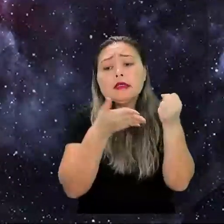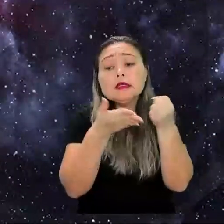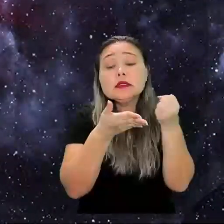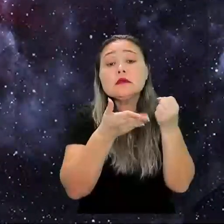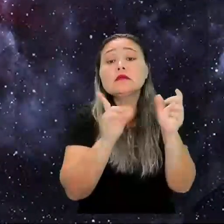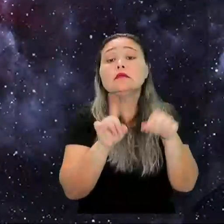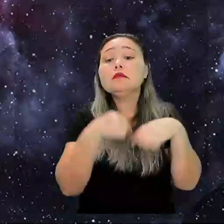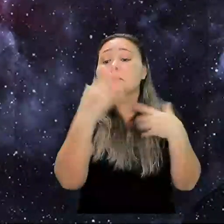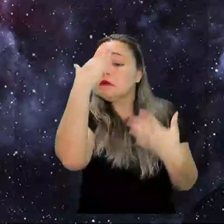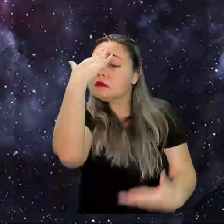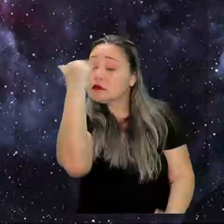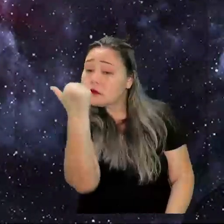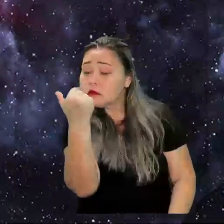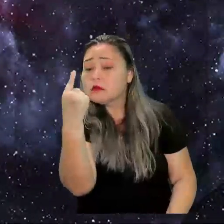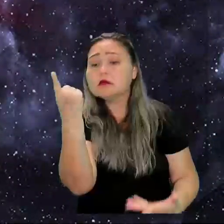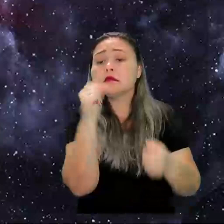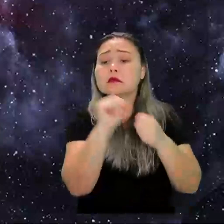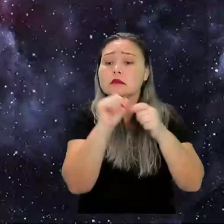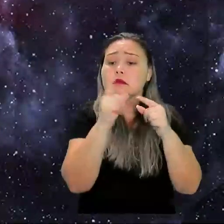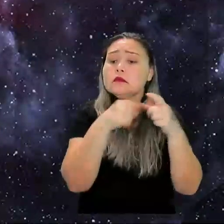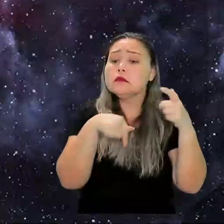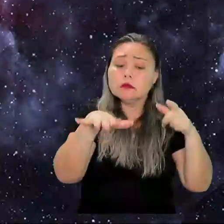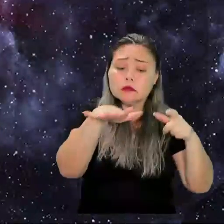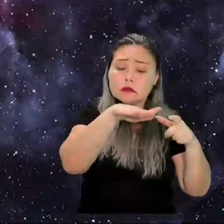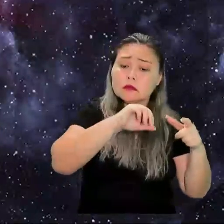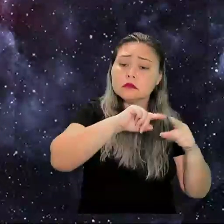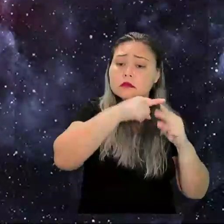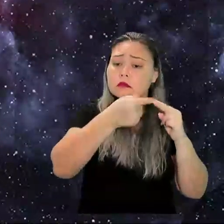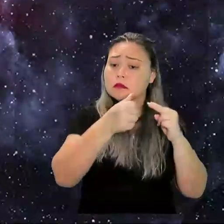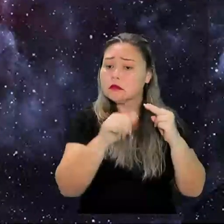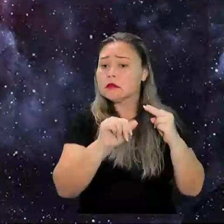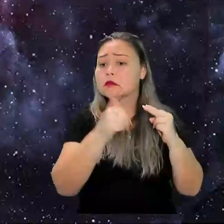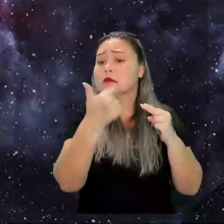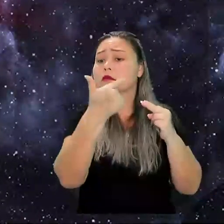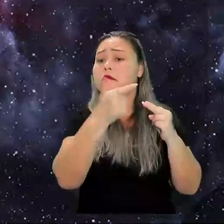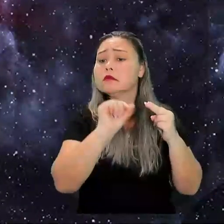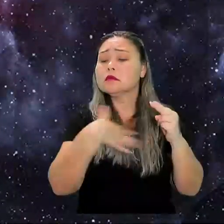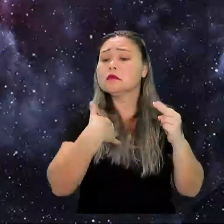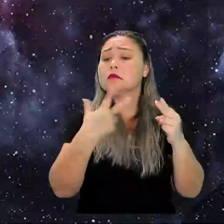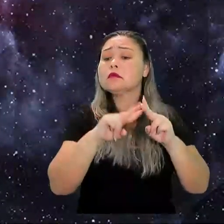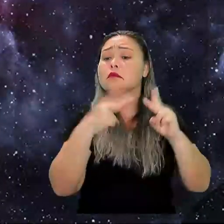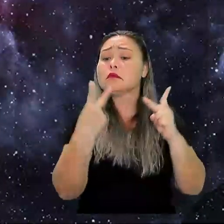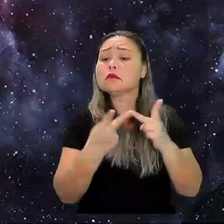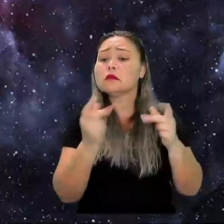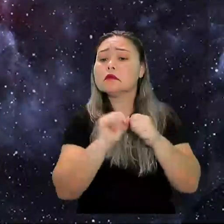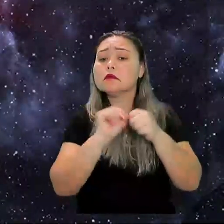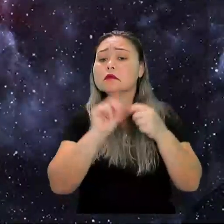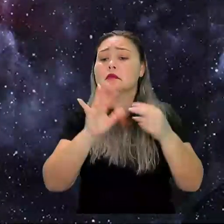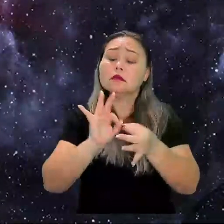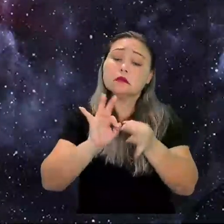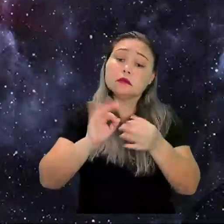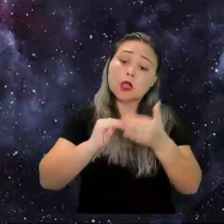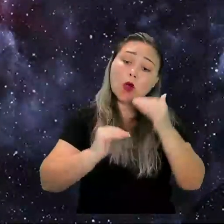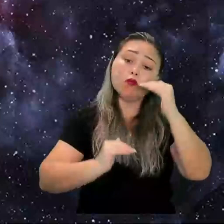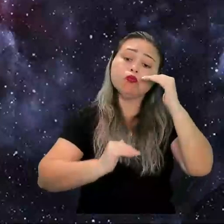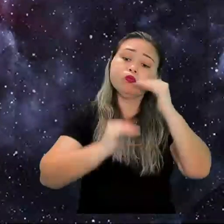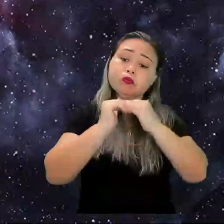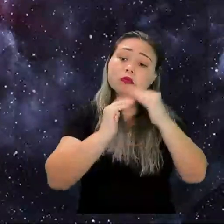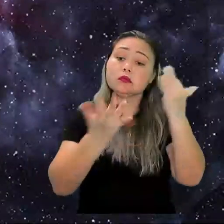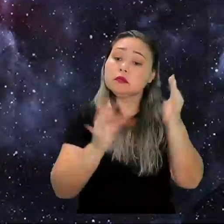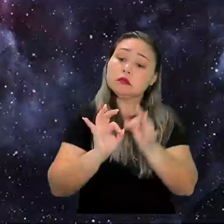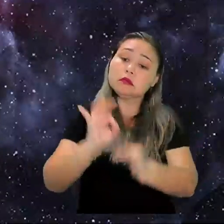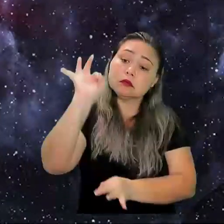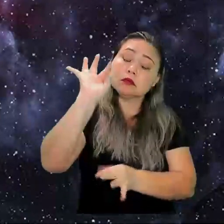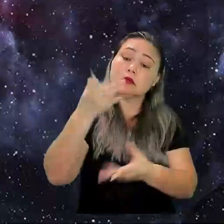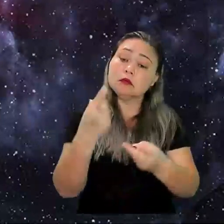basiquinhas. Se você souber a área de um círculo, né? Pi r ao quadrado, beleza. Como que a gente faz volume? Volume é só a altura, né? Altura. É